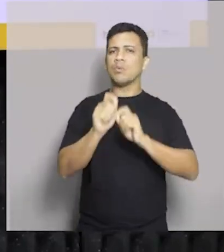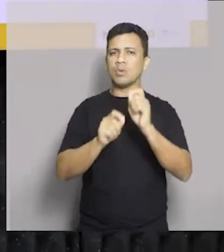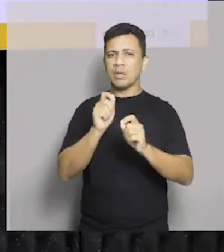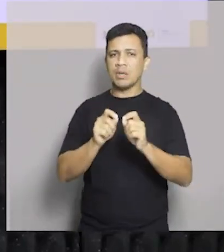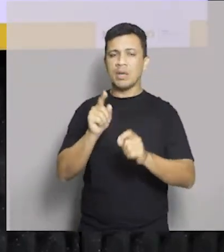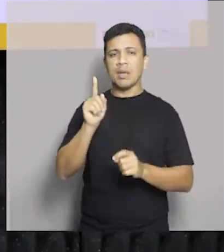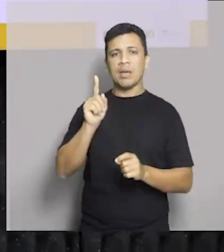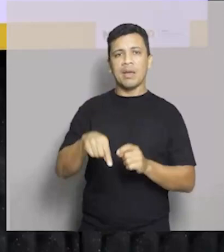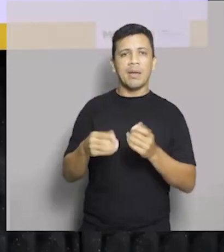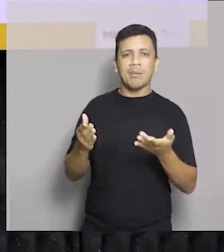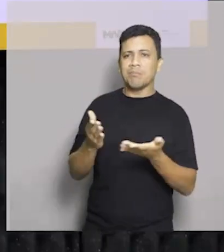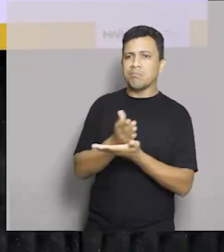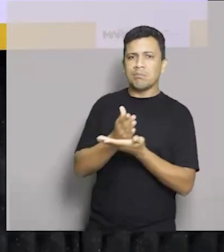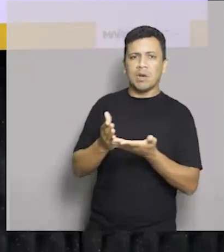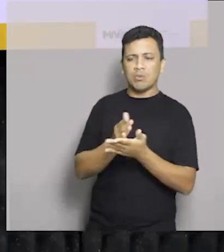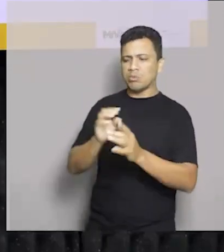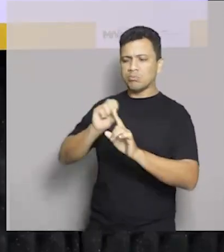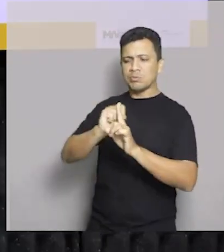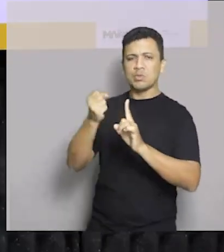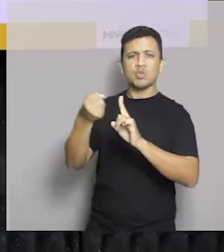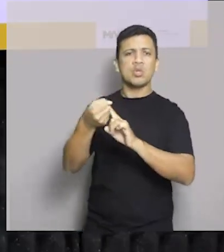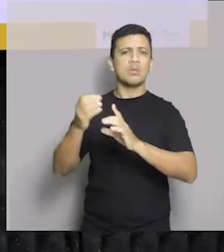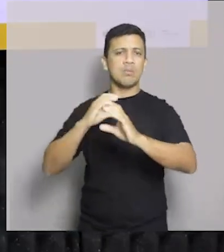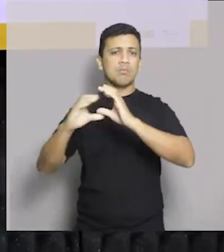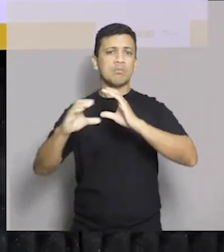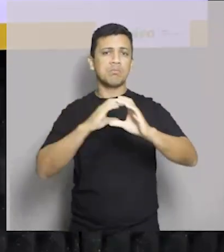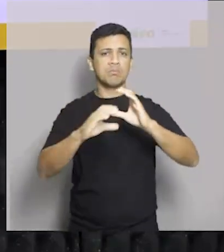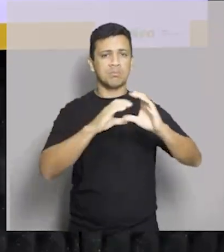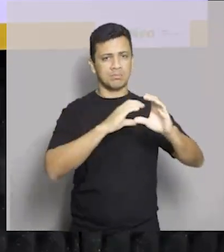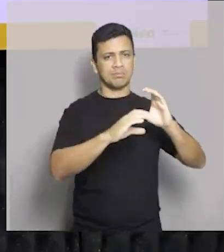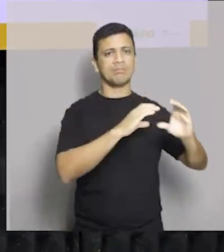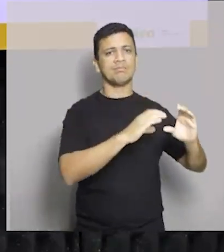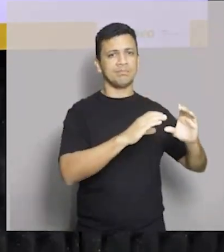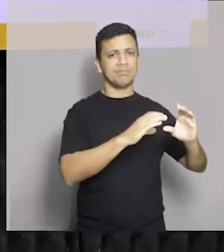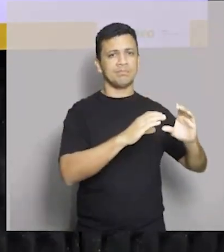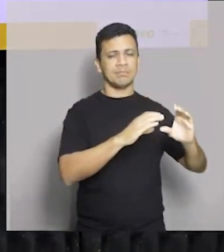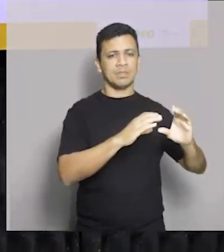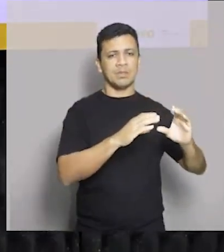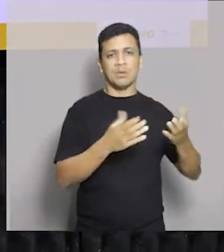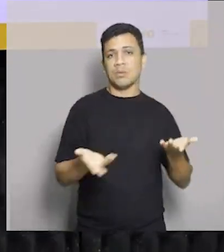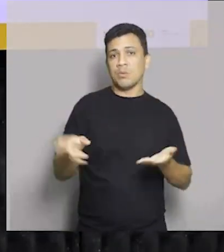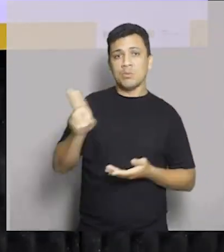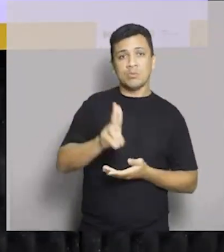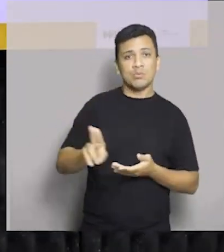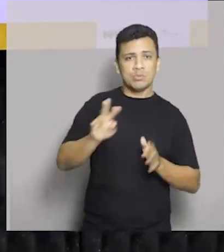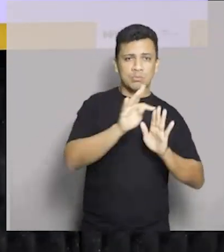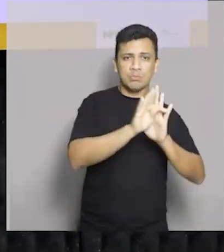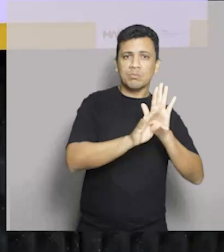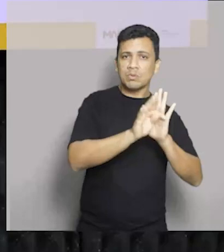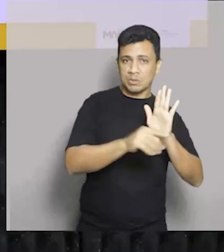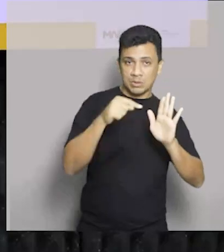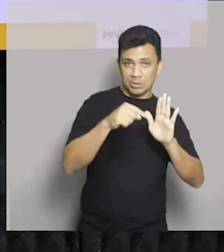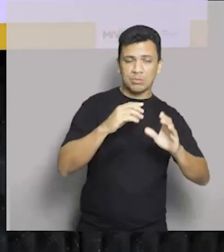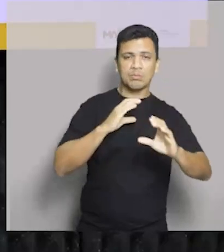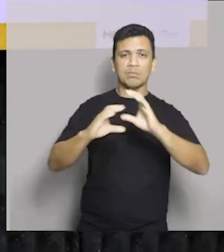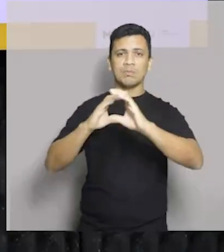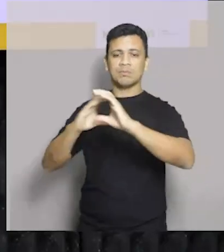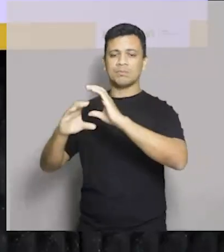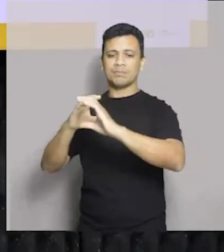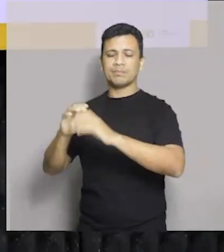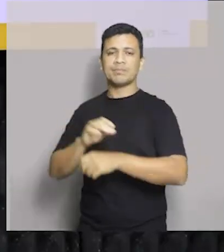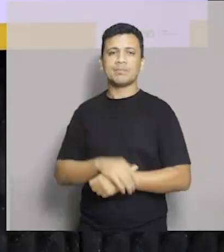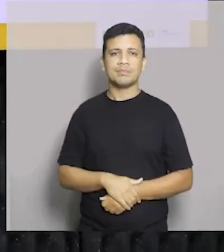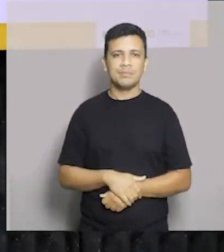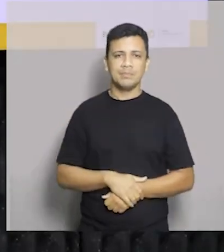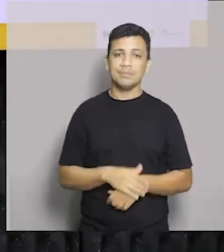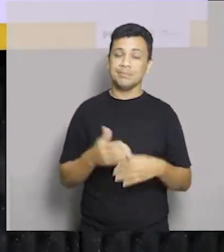função social, que é a questão da situação comunicativa. Você usa o texto para se comunicar. Como